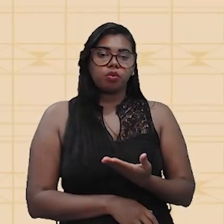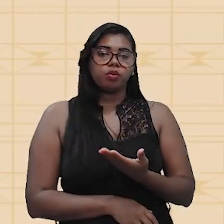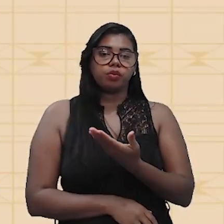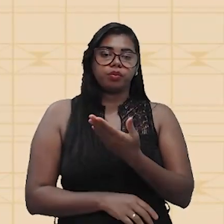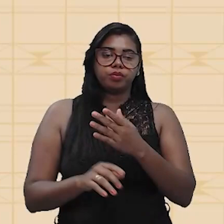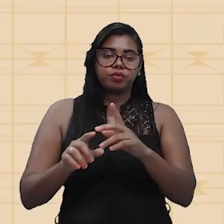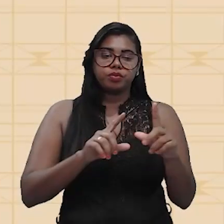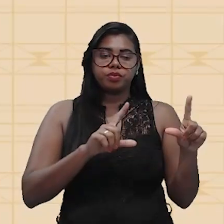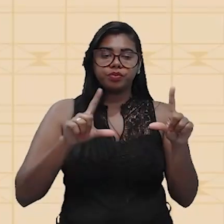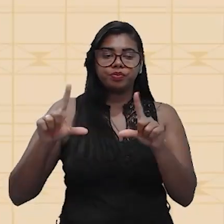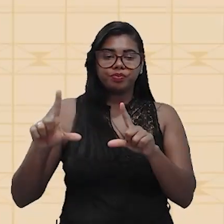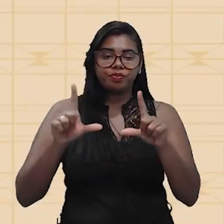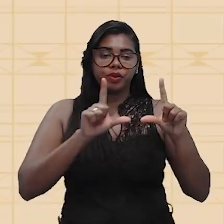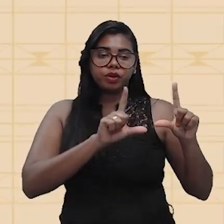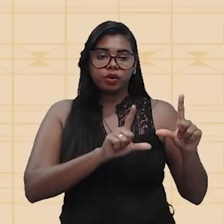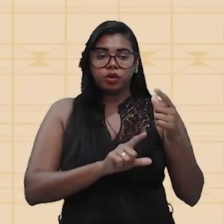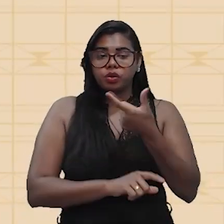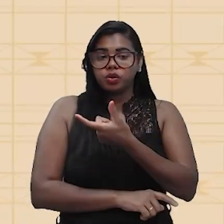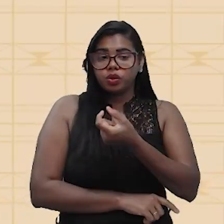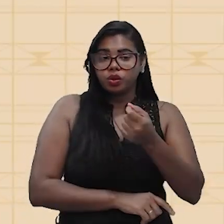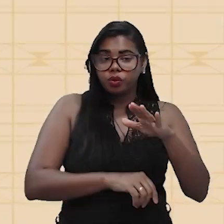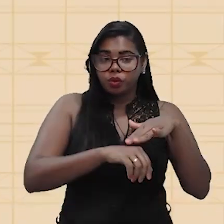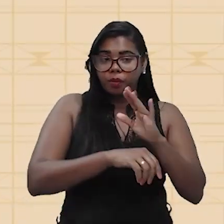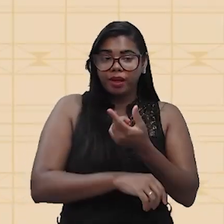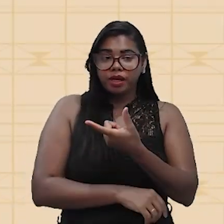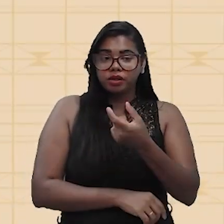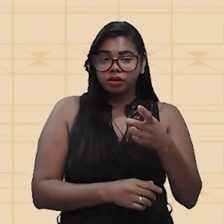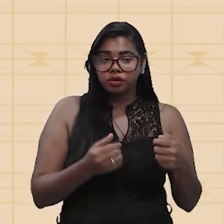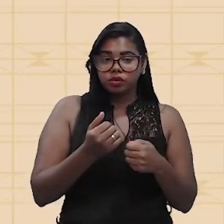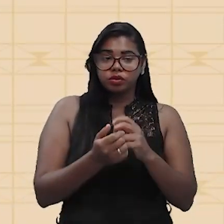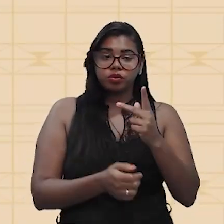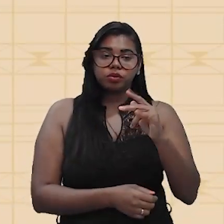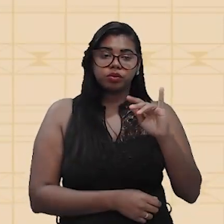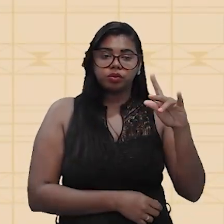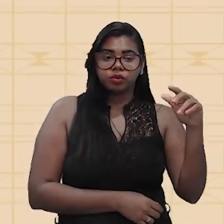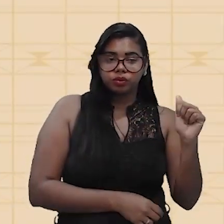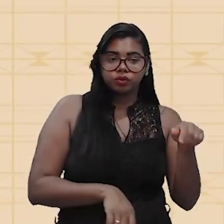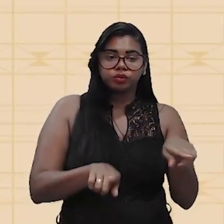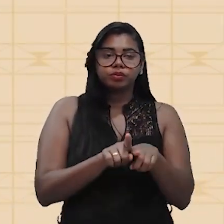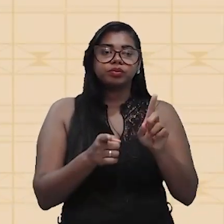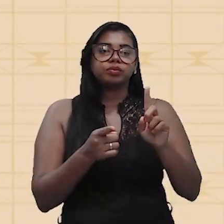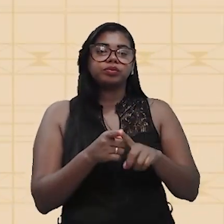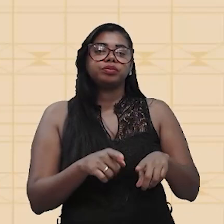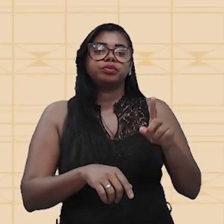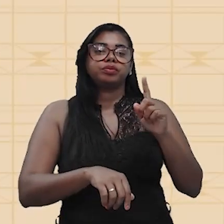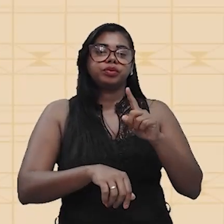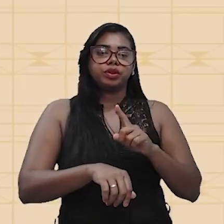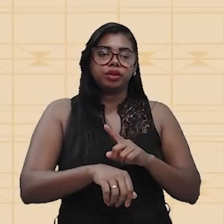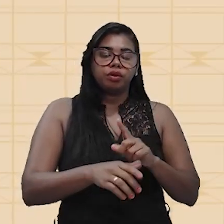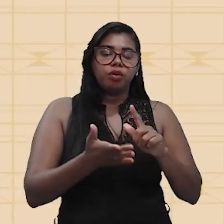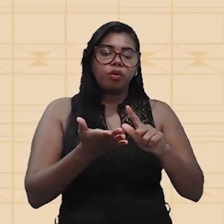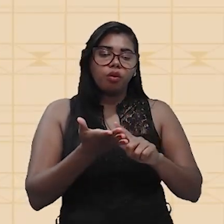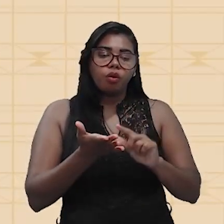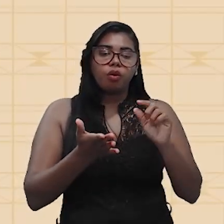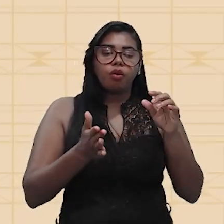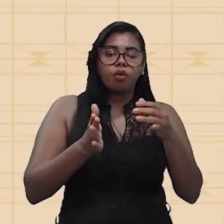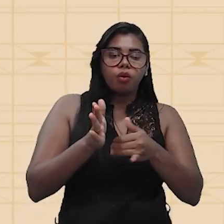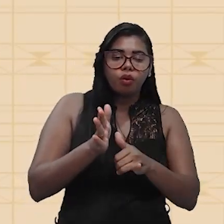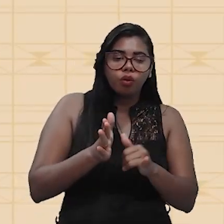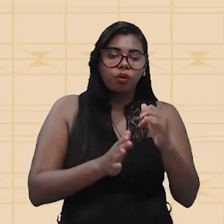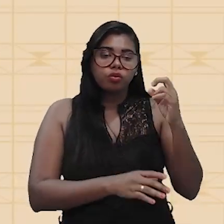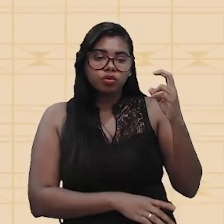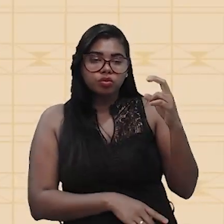uns 200, mais 200 pilhas, o multímetro ainda marcaria 1,5. Por isso que quando você faz uma